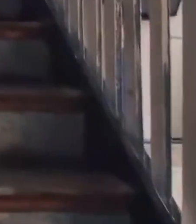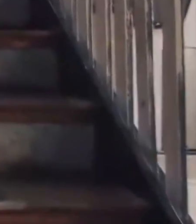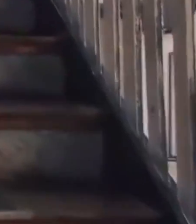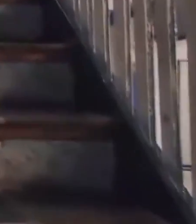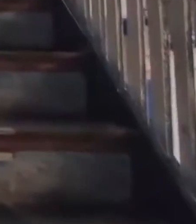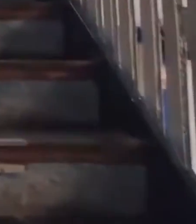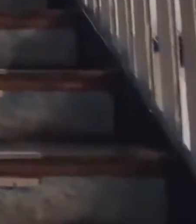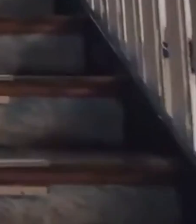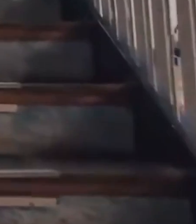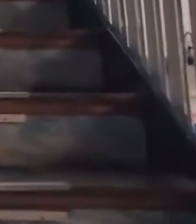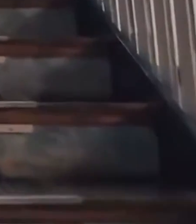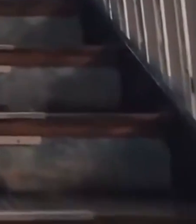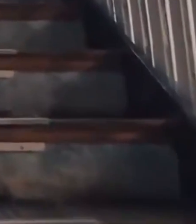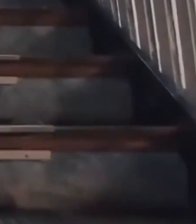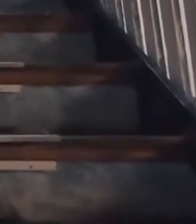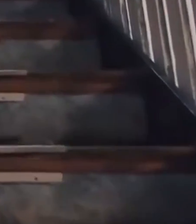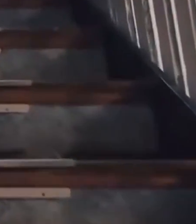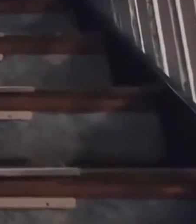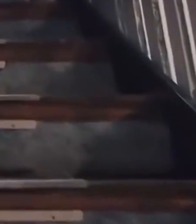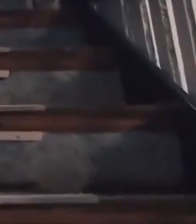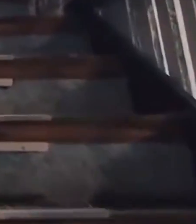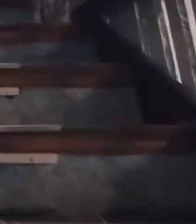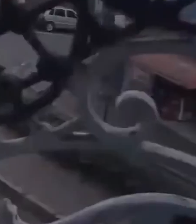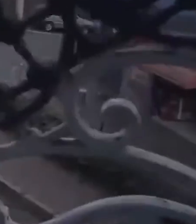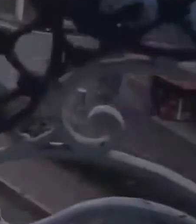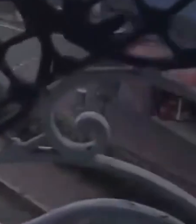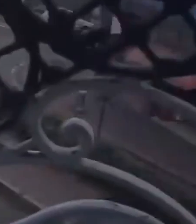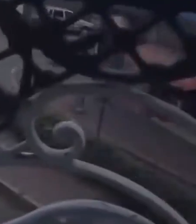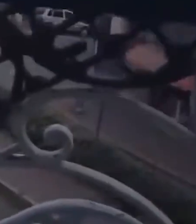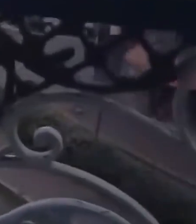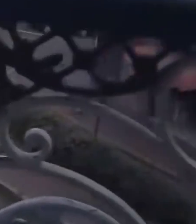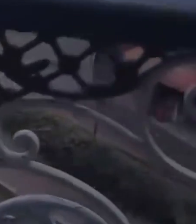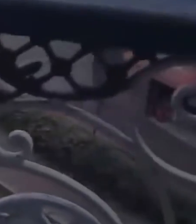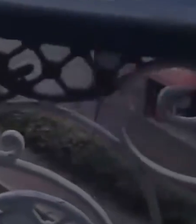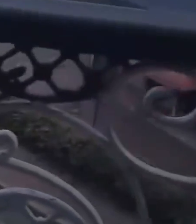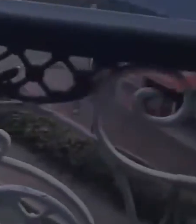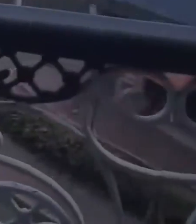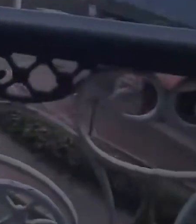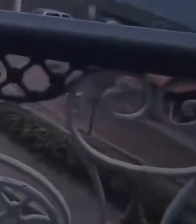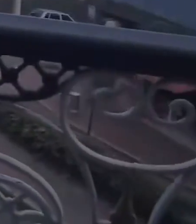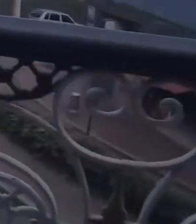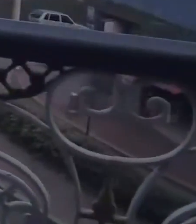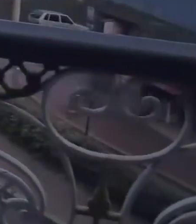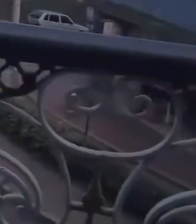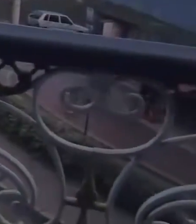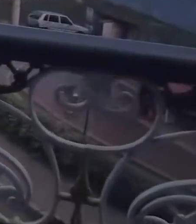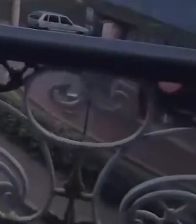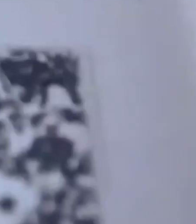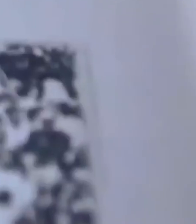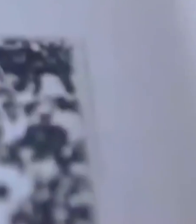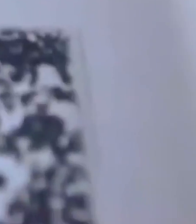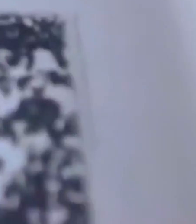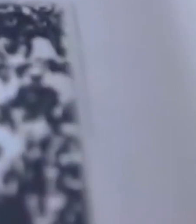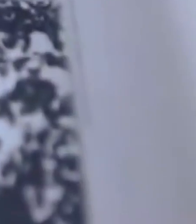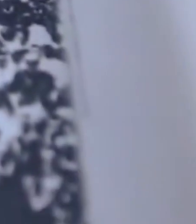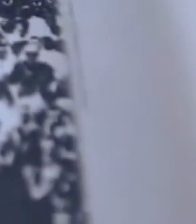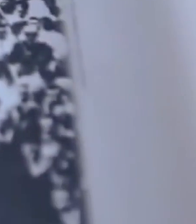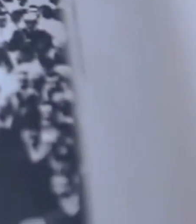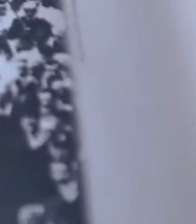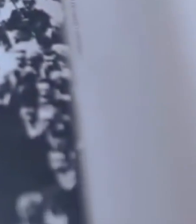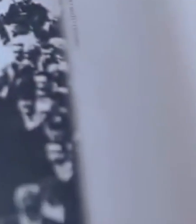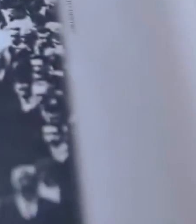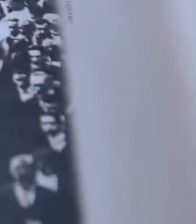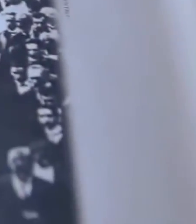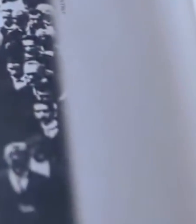mas ele levou a arma. E chegou na varanda, ele começou a atirar para o alto. E a procissão ficou voltada